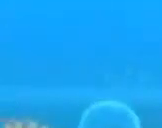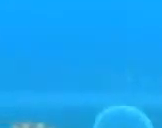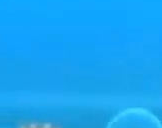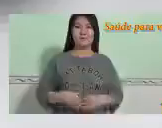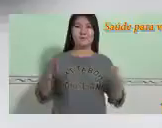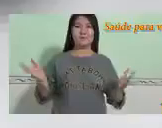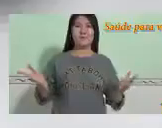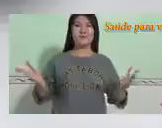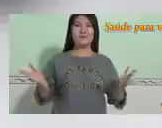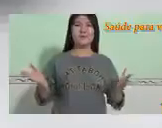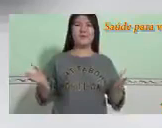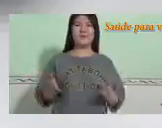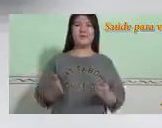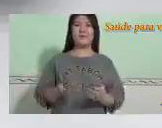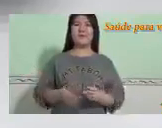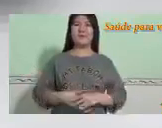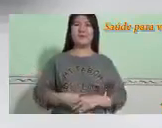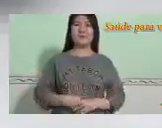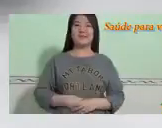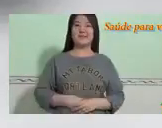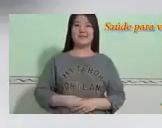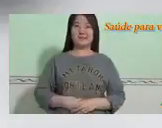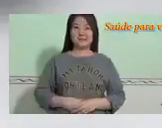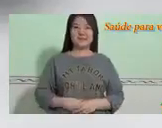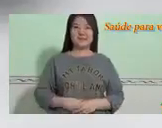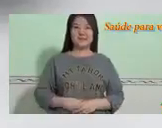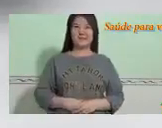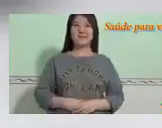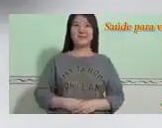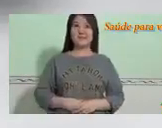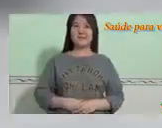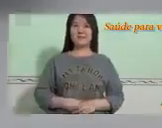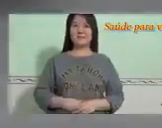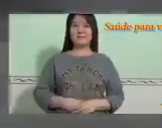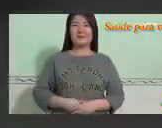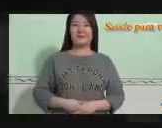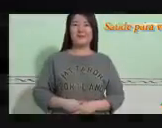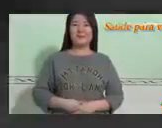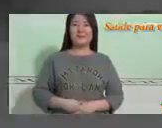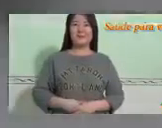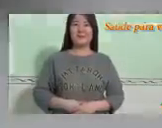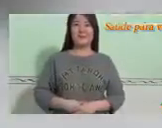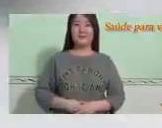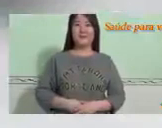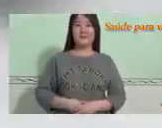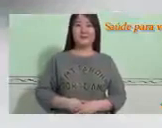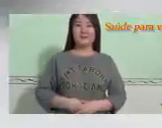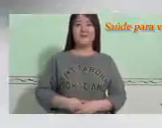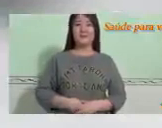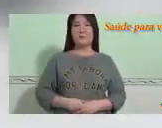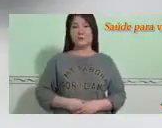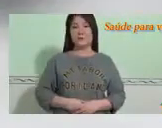a histeroscopia cirúrgica é um procedimento ginecológico realizador e mulheres que possuem sangramento uterino